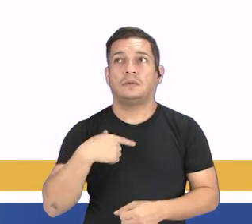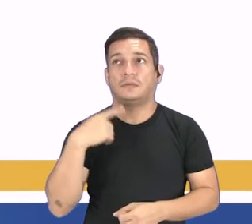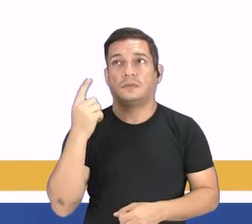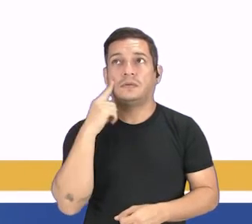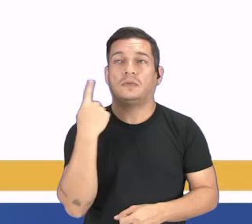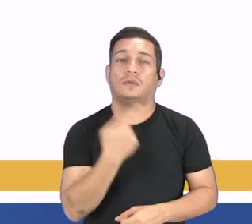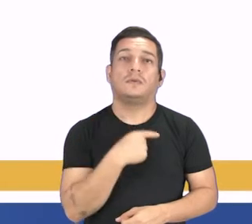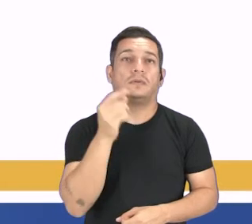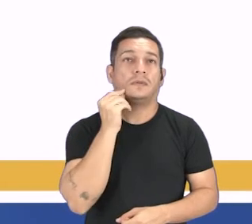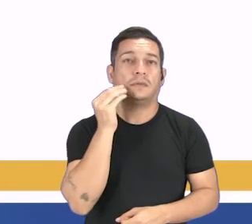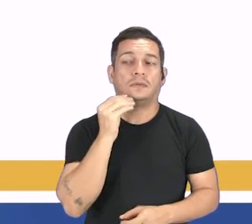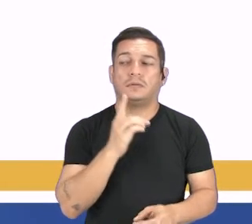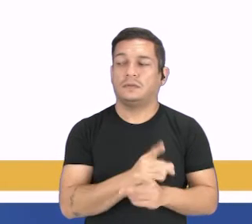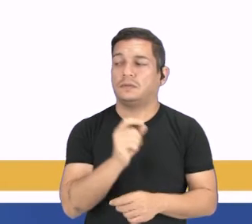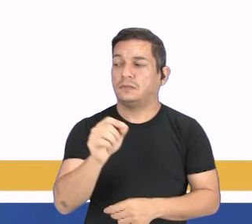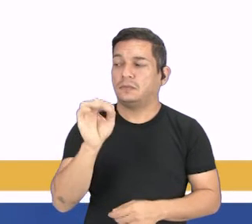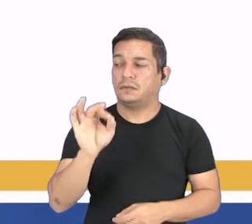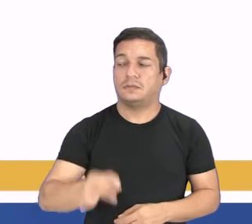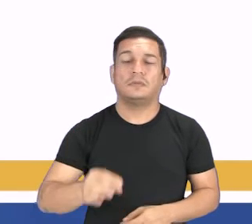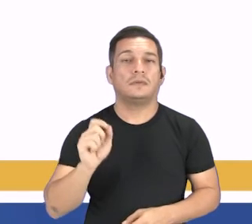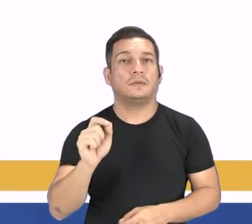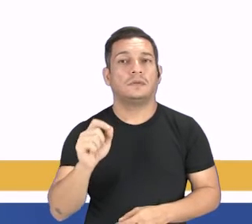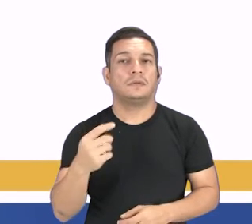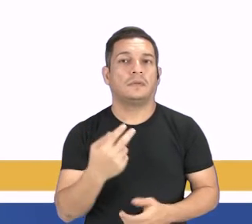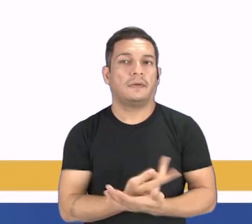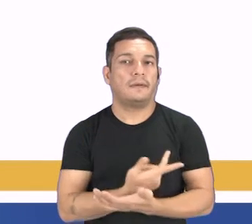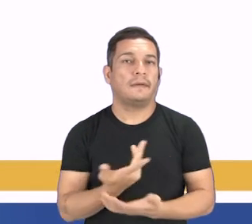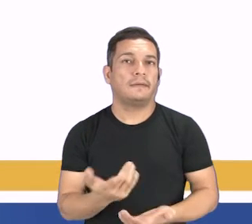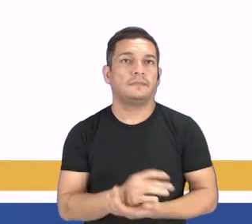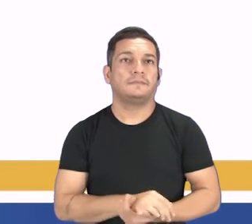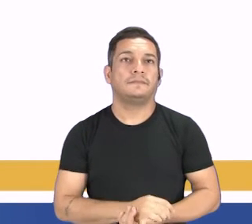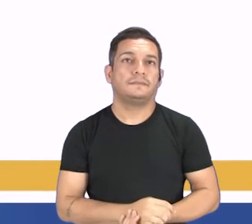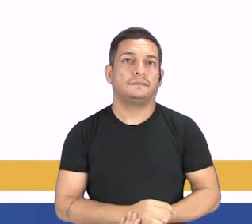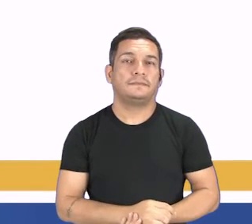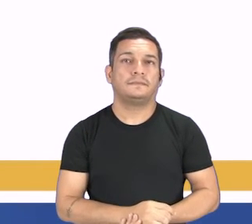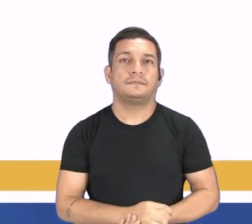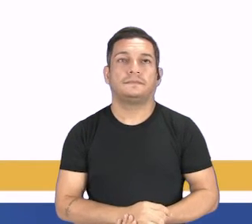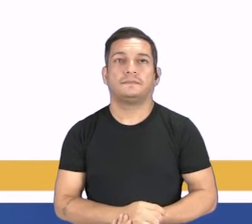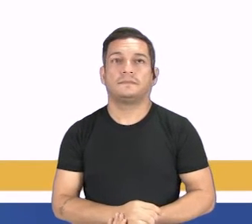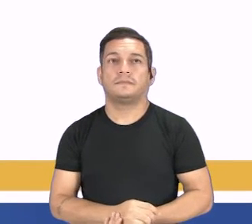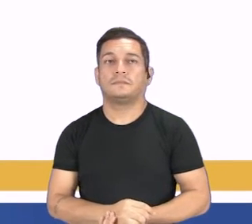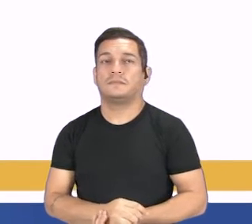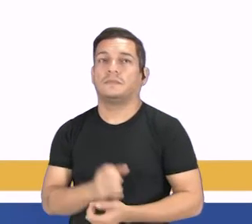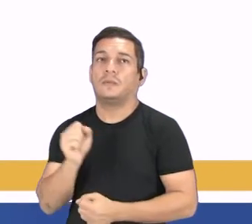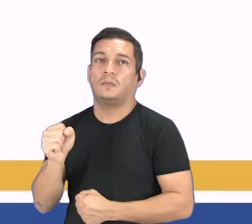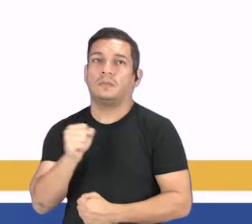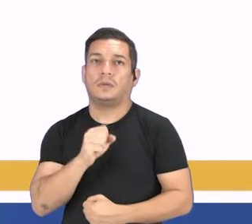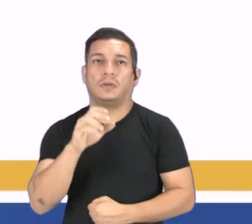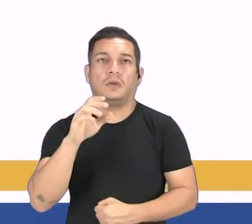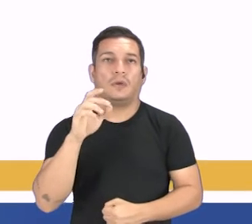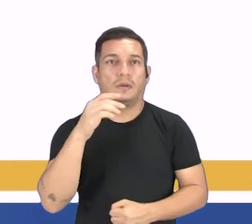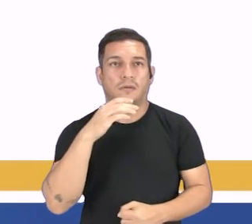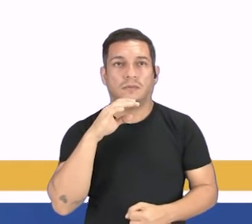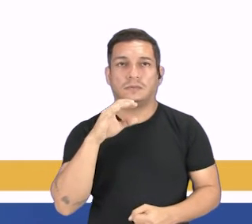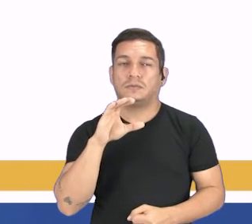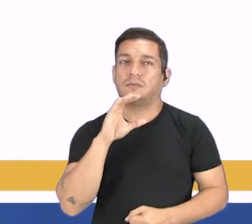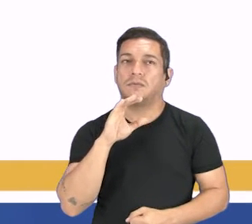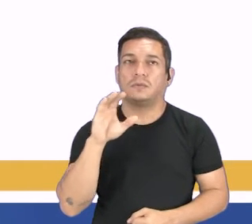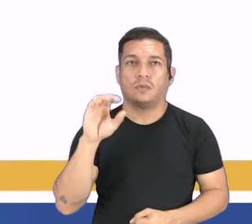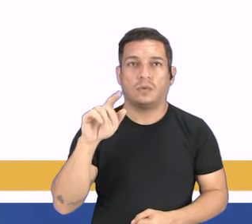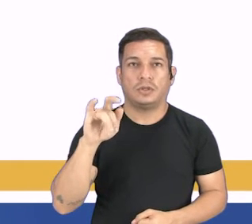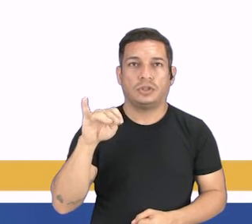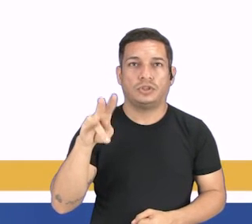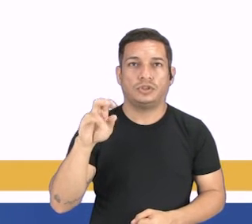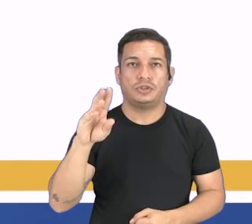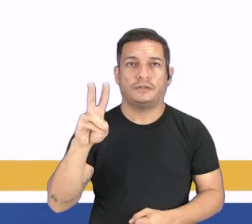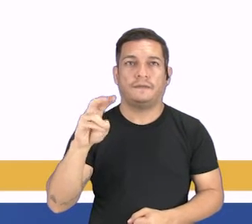ali o que for correto e também o que não é correto. Então vamos lá. O poder cognitivo, peculiar à